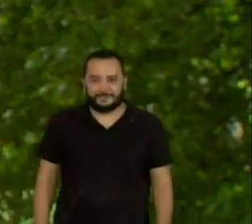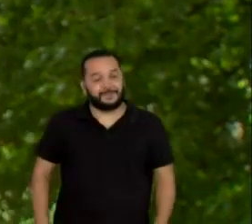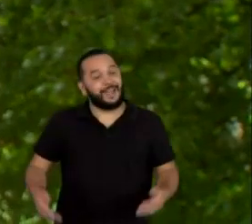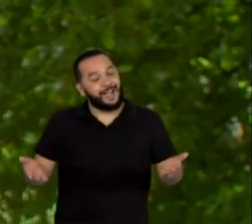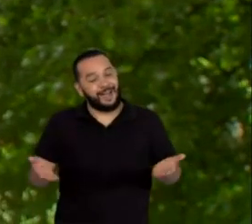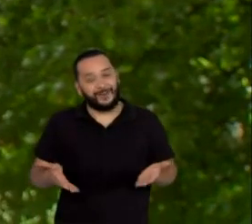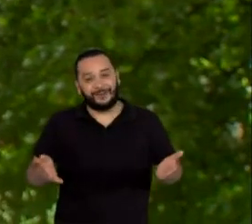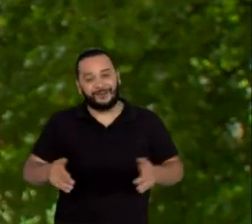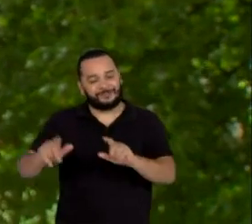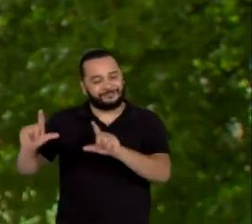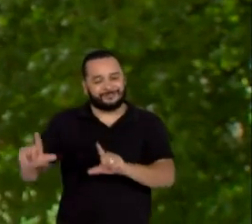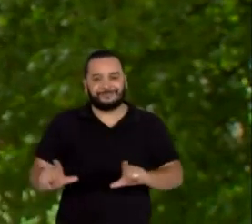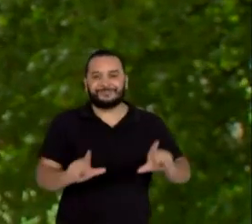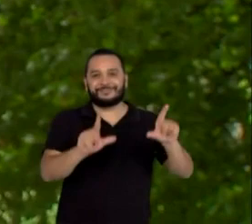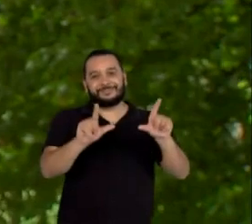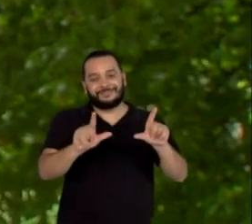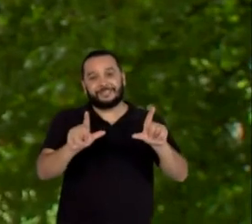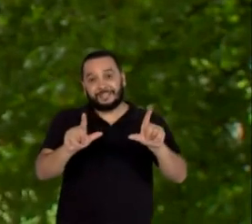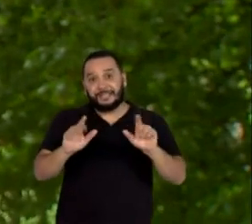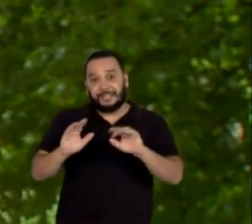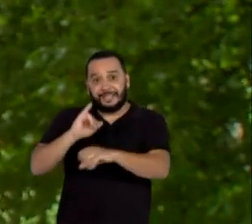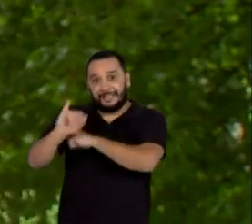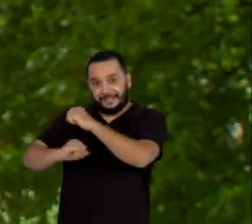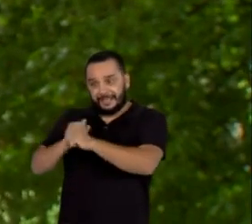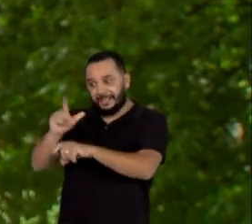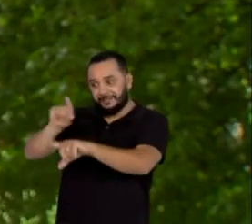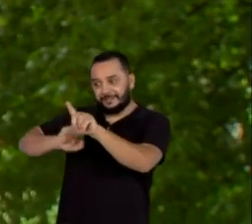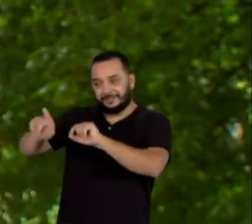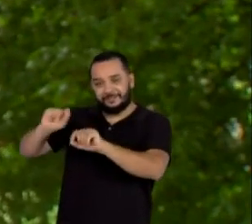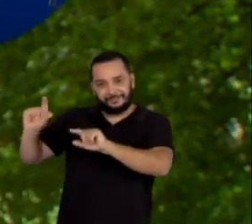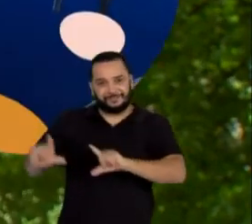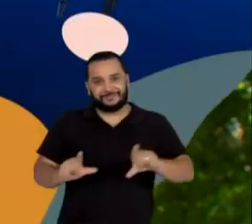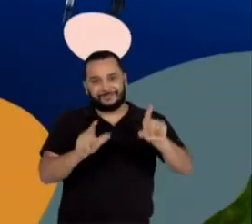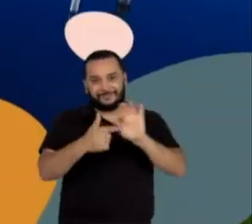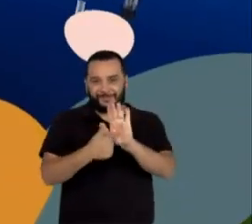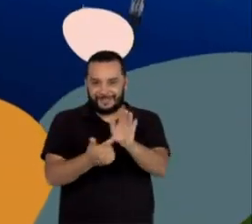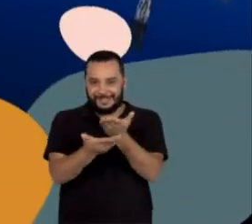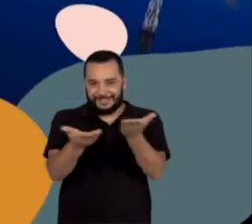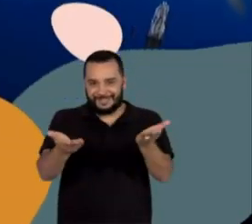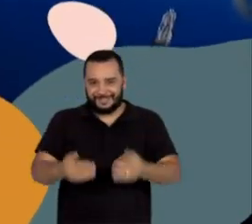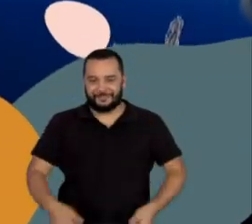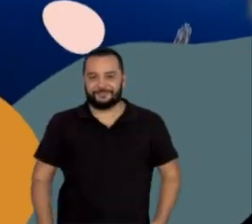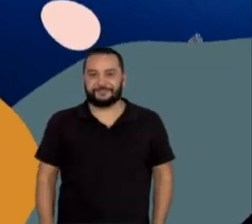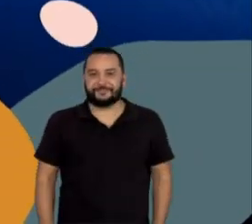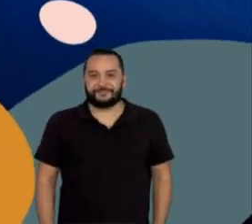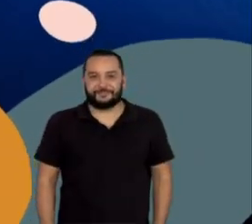Chegou a hora das imagens que a gente escolheu para você na internet.